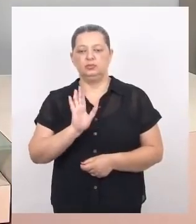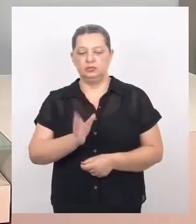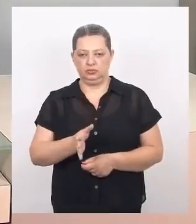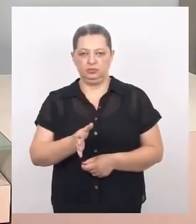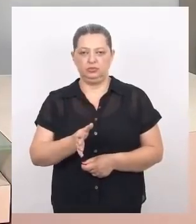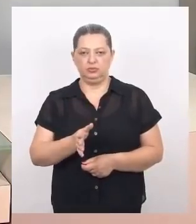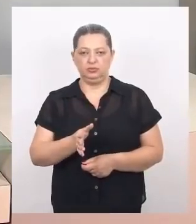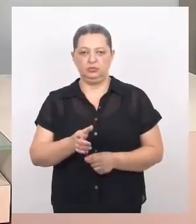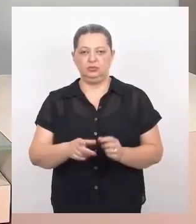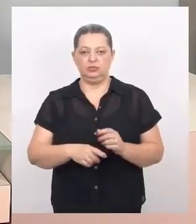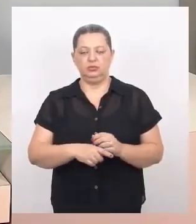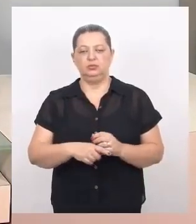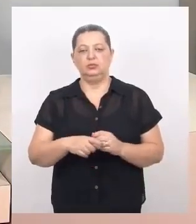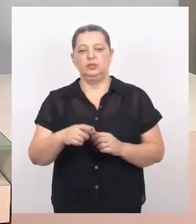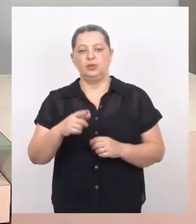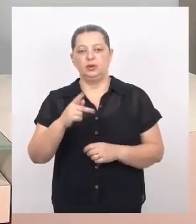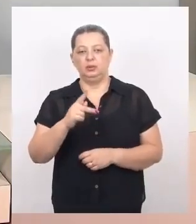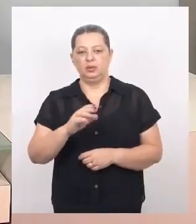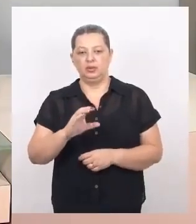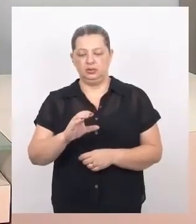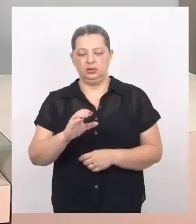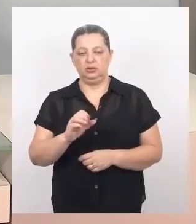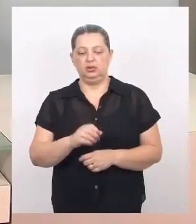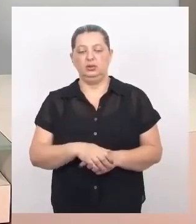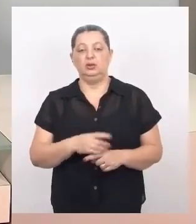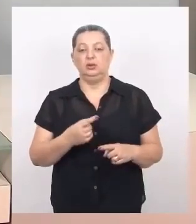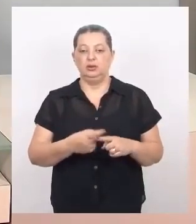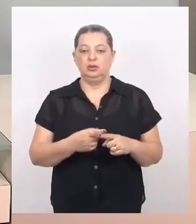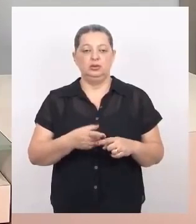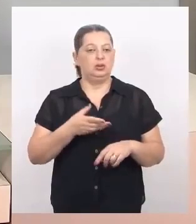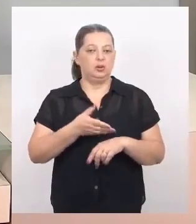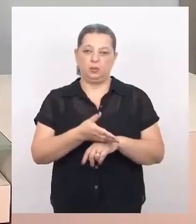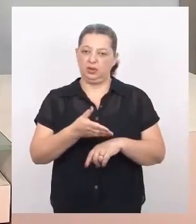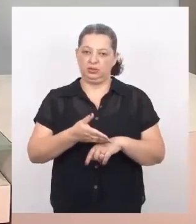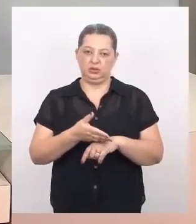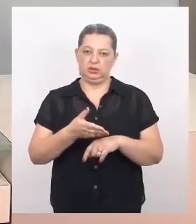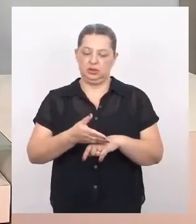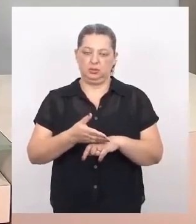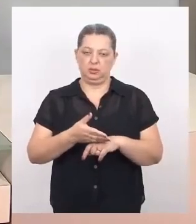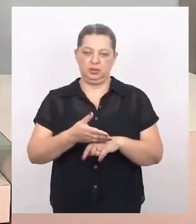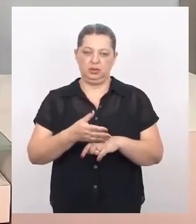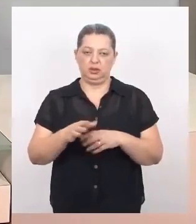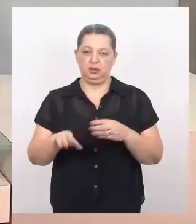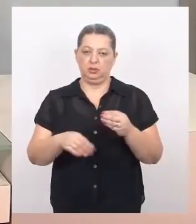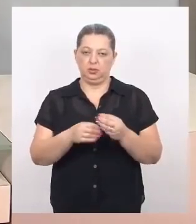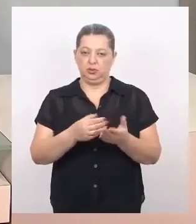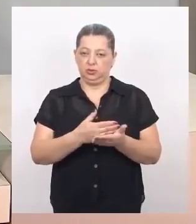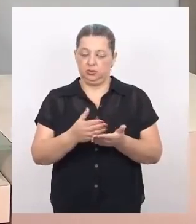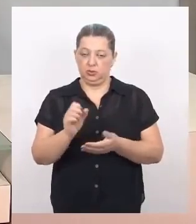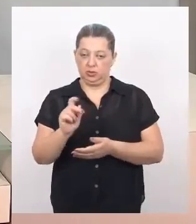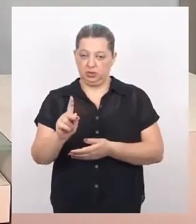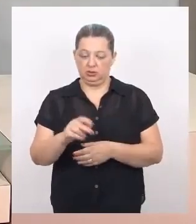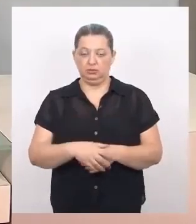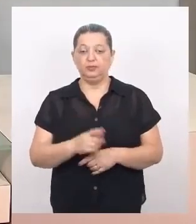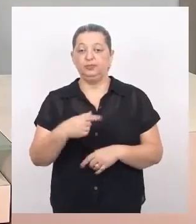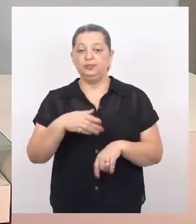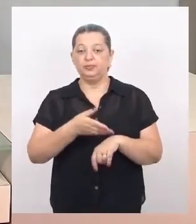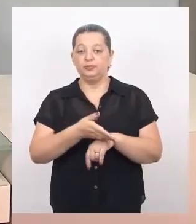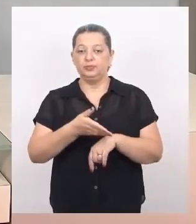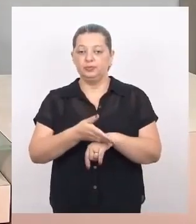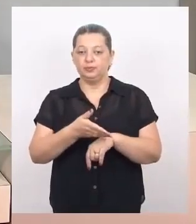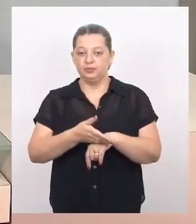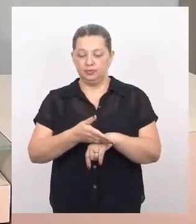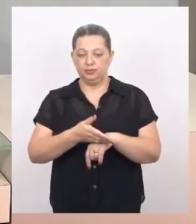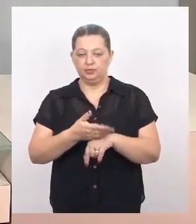ou vice ou PC para que eles não participem da atribuição inicial, ok? Basta que vocês acessem lá